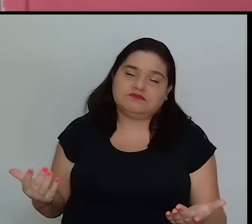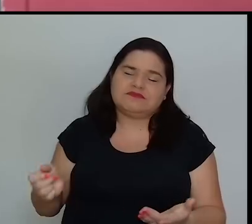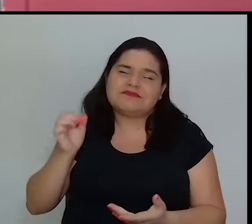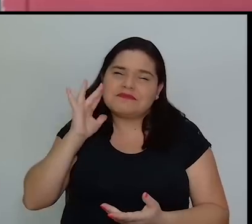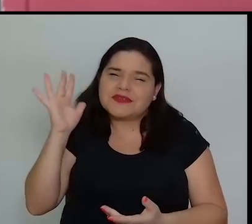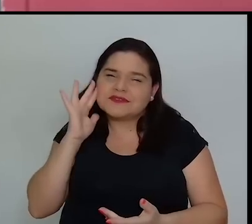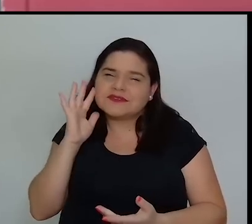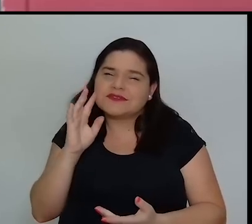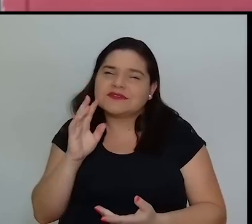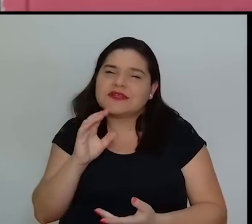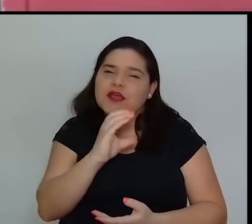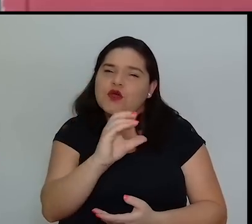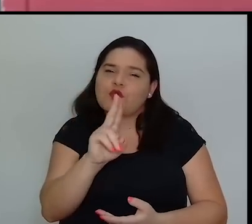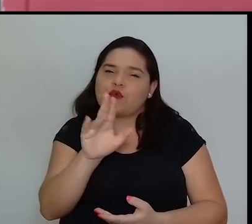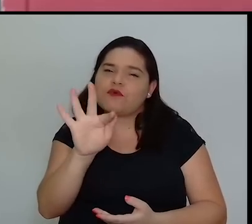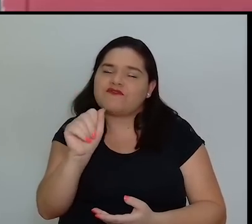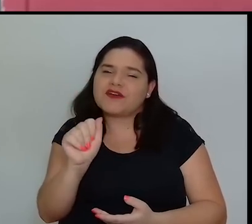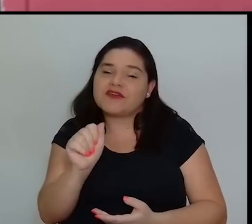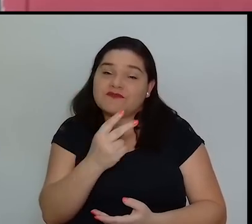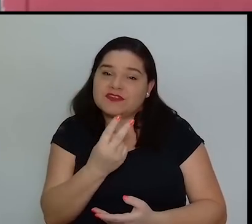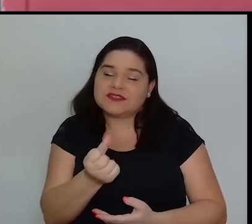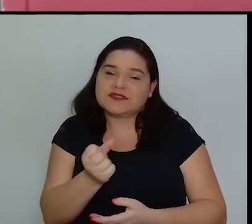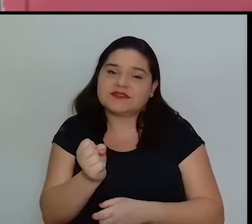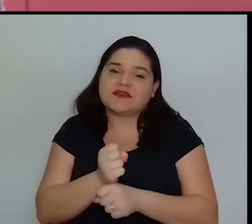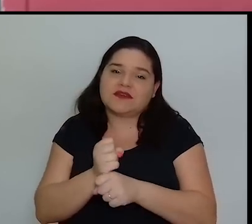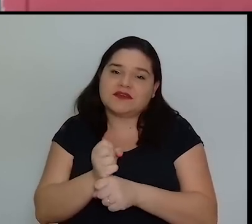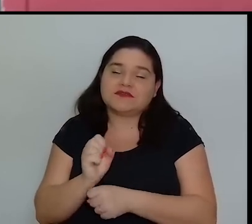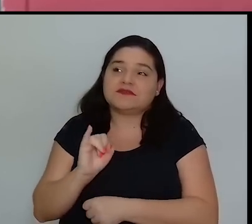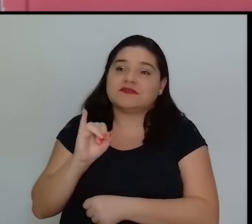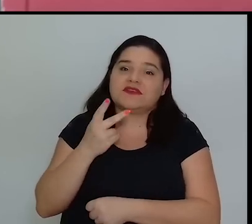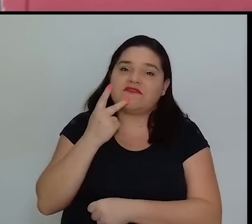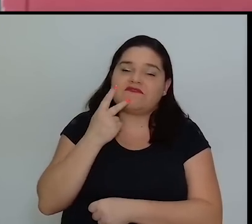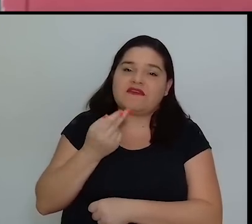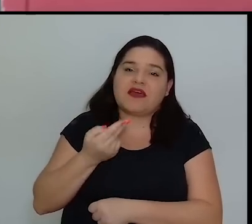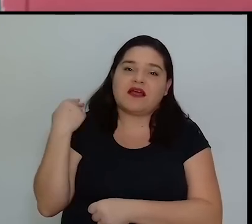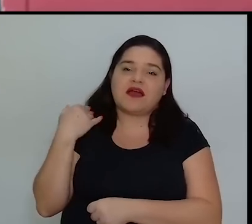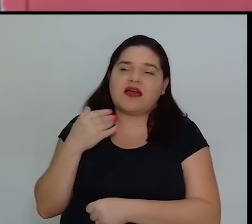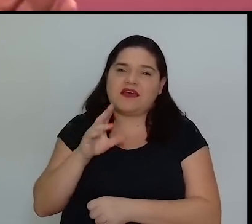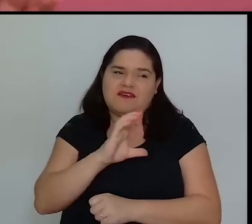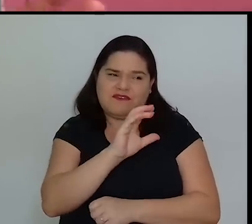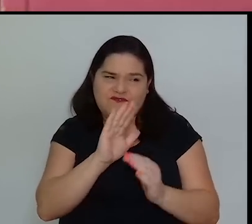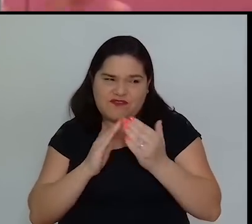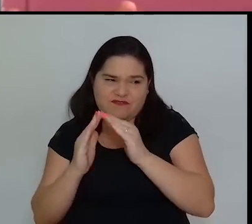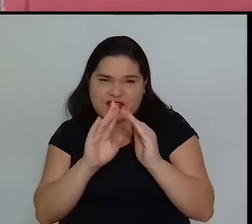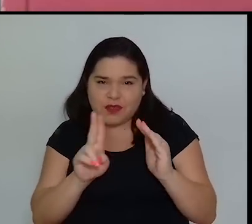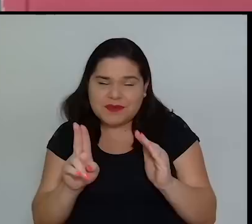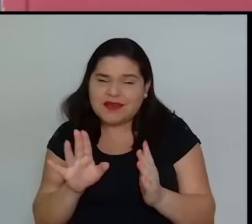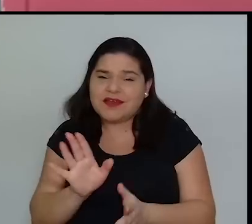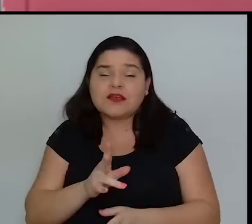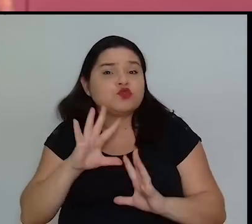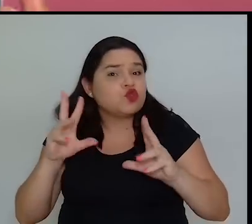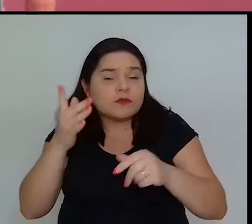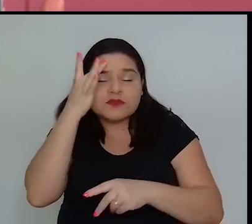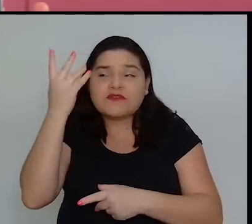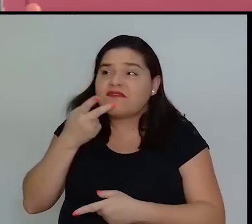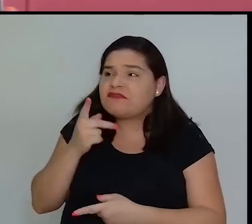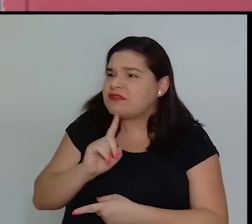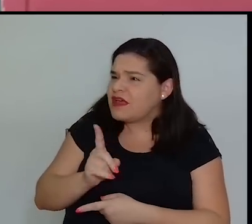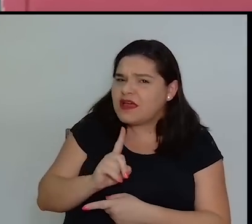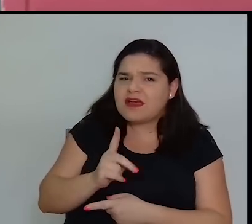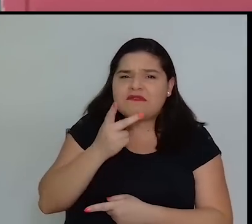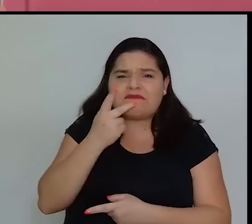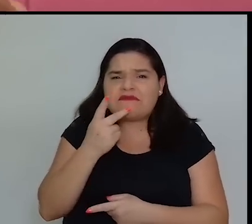há 26 anos de idade se chamasse a central Única de favelas todo mundo dizia olha vocês têm que mudar de nome de uma comunidade